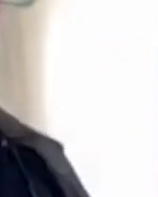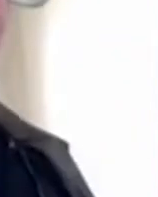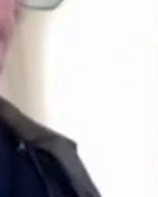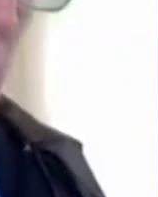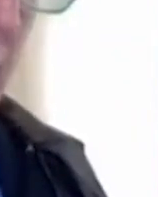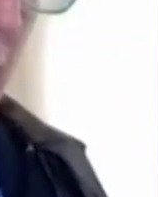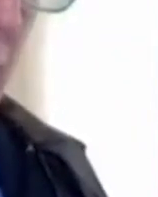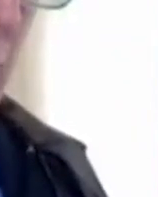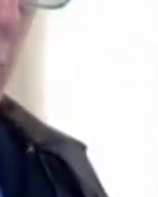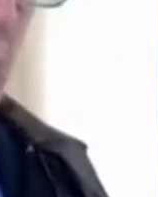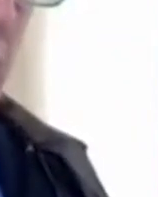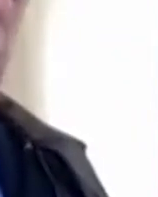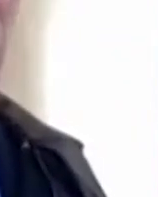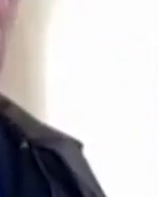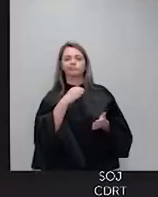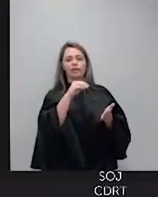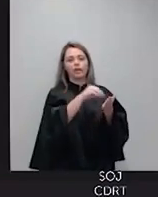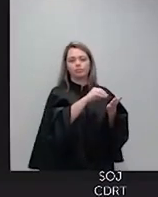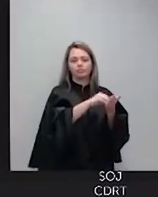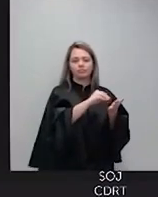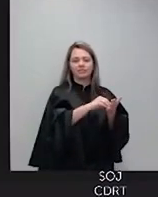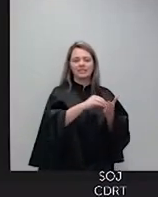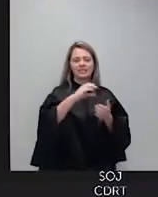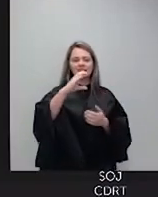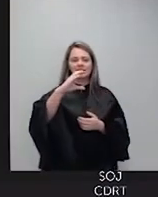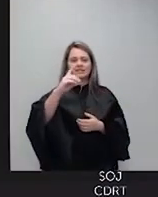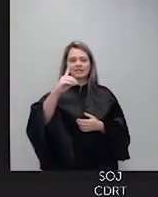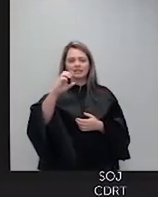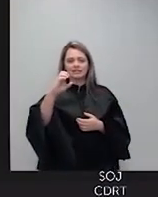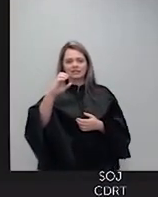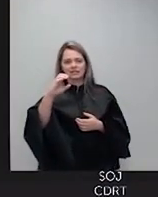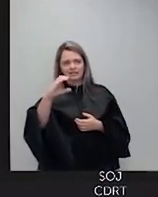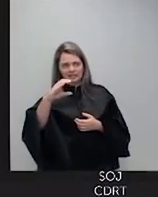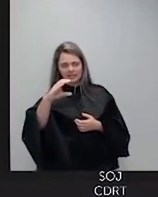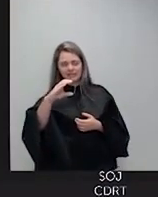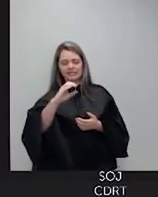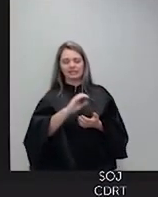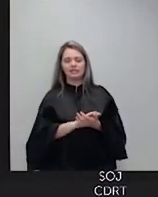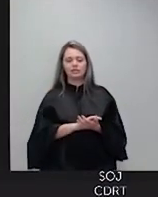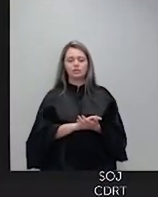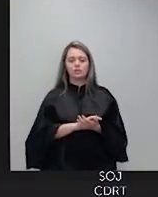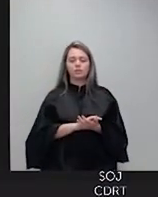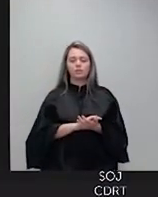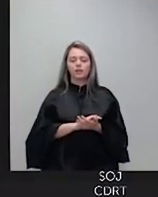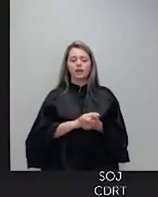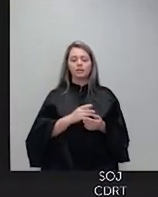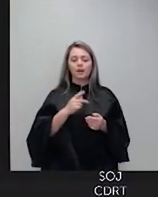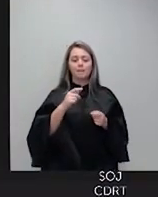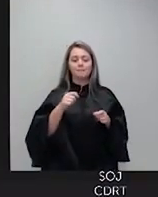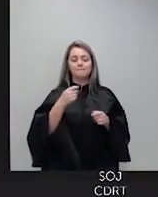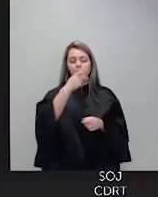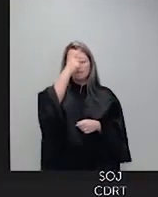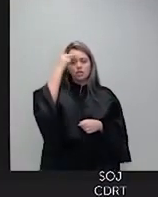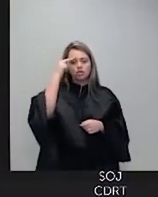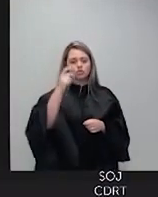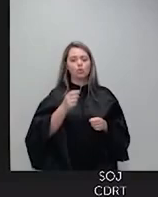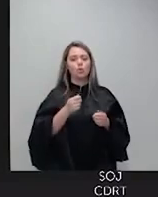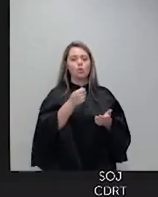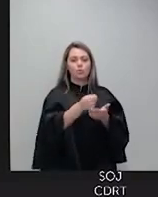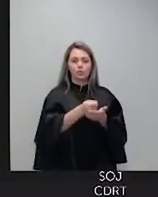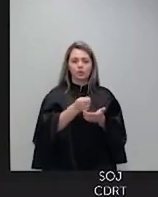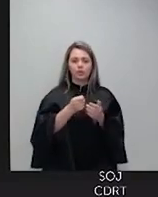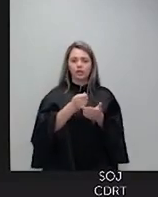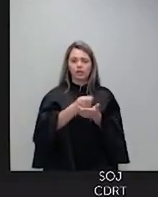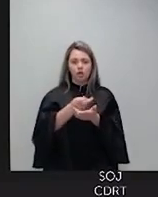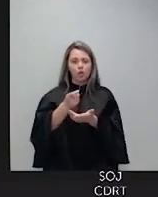favorável ao consumidor, de acordo com a legislação. O relator, ministro Paulo de Tarso Sanseverino, apontou que houve conduta abusiva, como uma